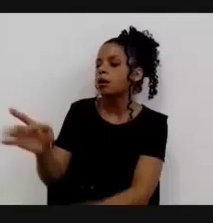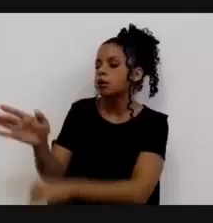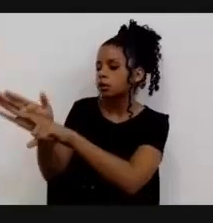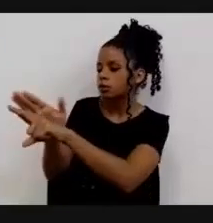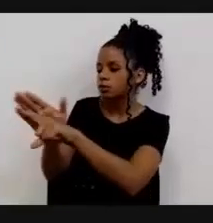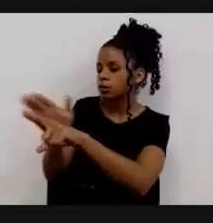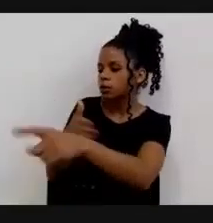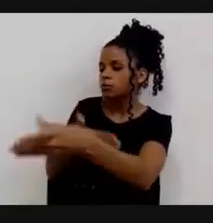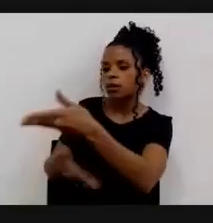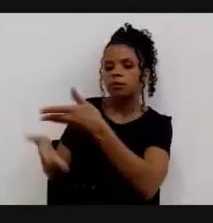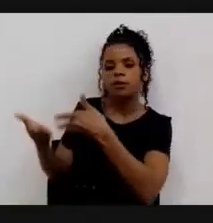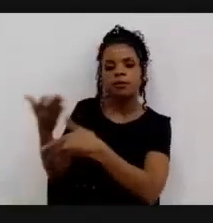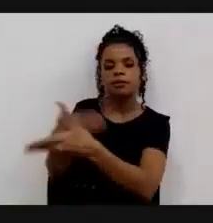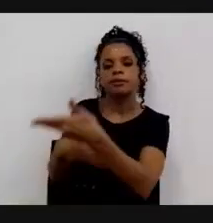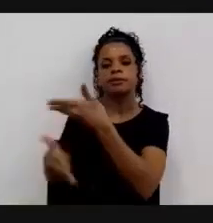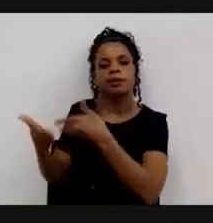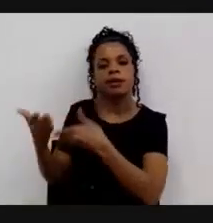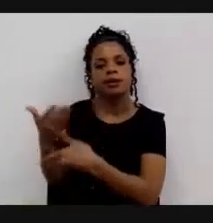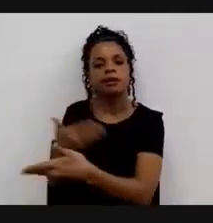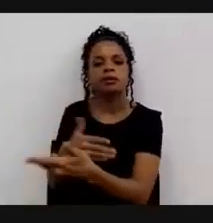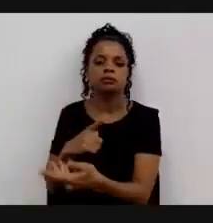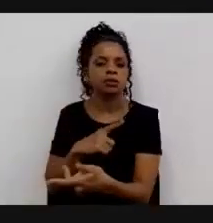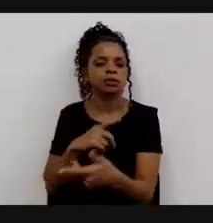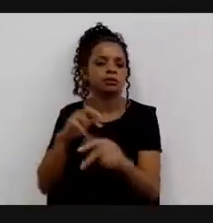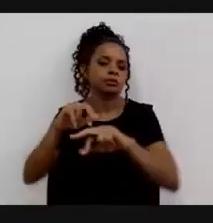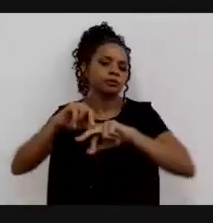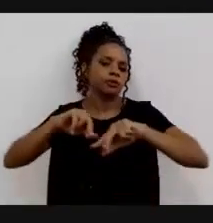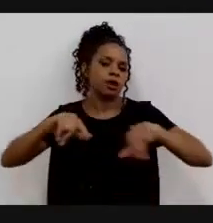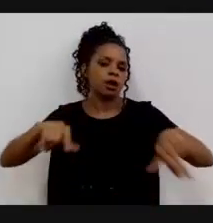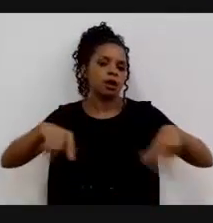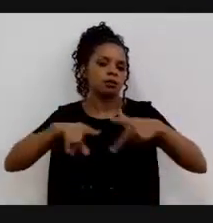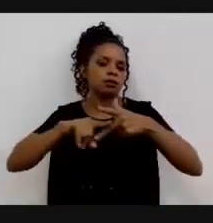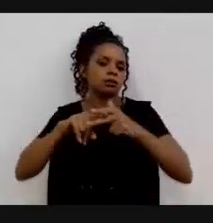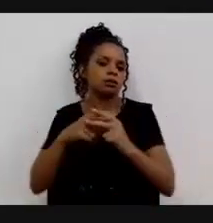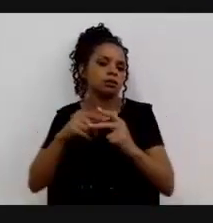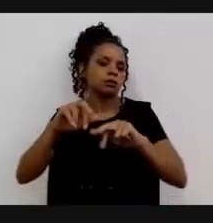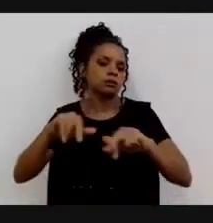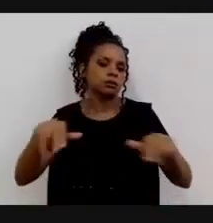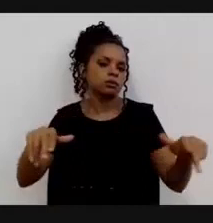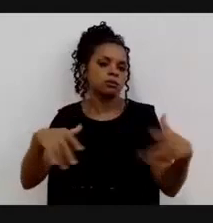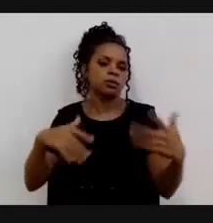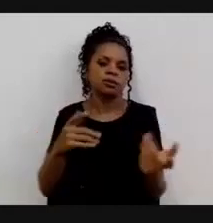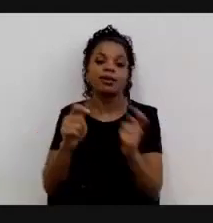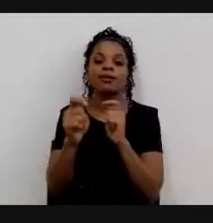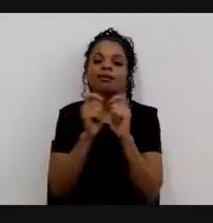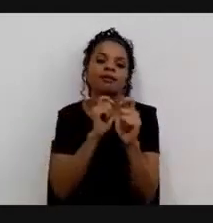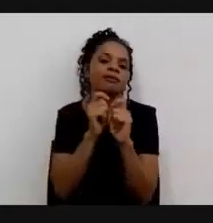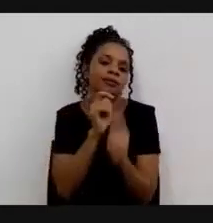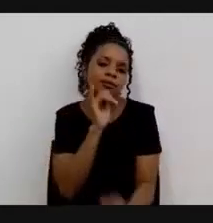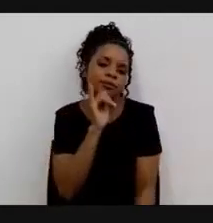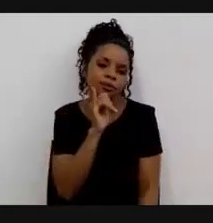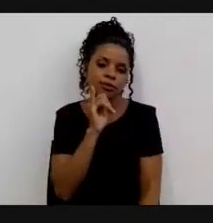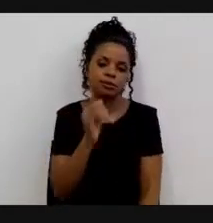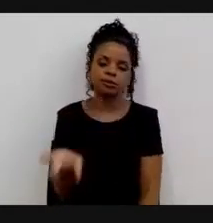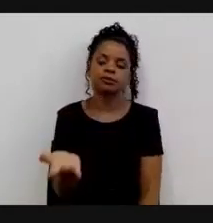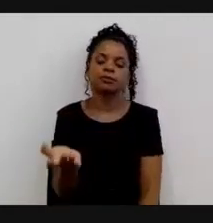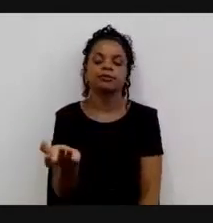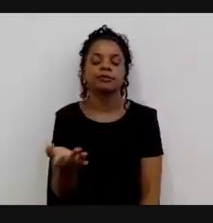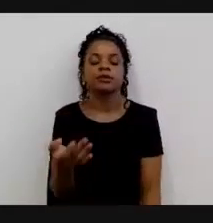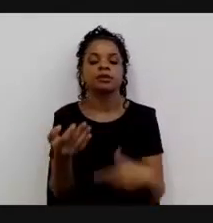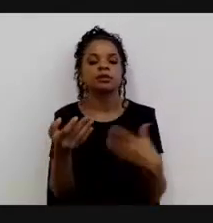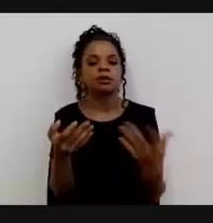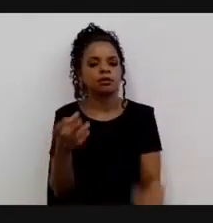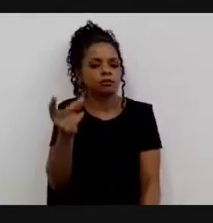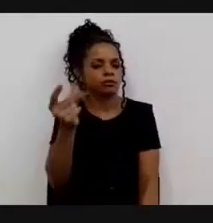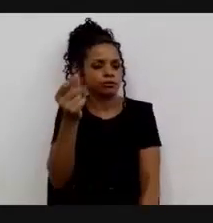pesquisa, utilizando diversos instrumentos, como, por exemplo, entrevistas semi-estruturadas. Então, a etnografia ela